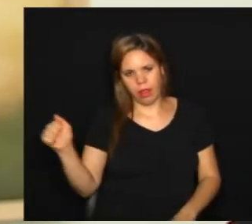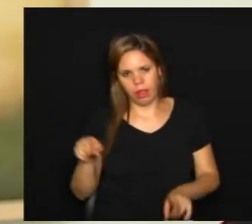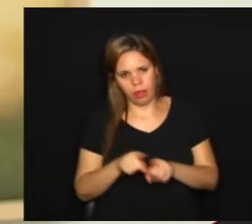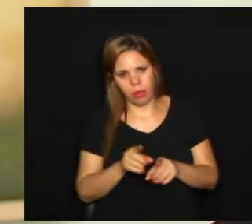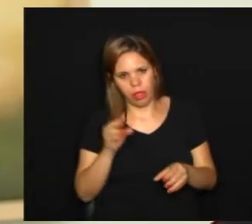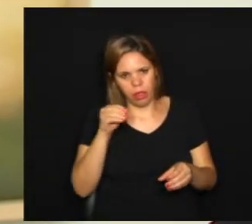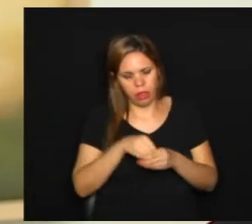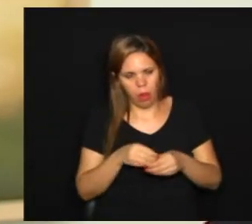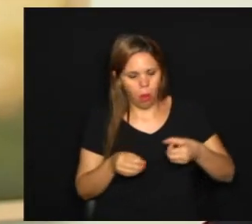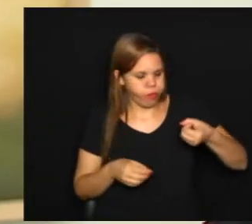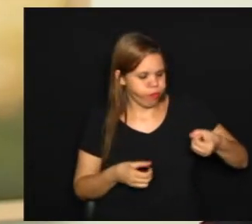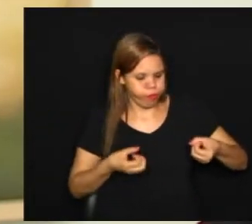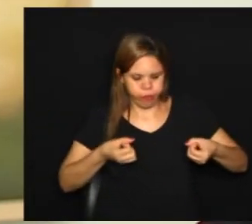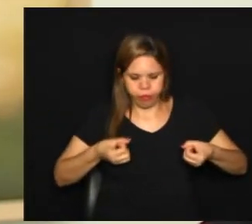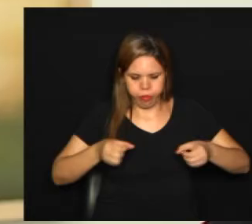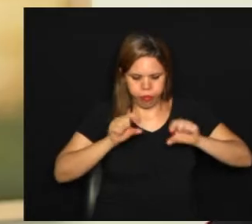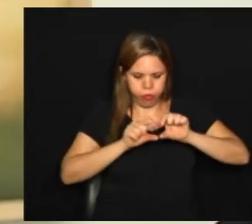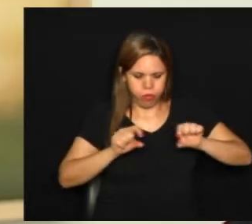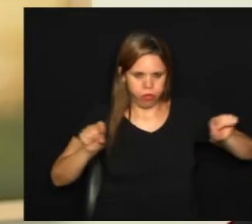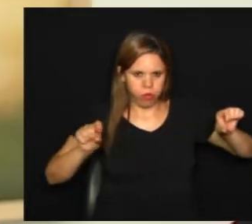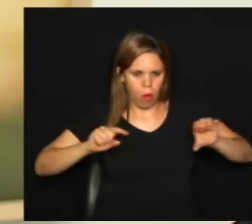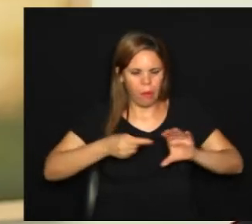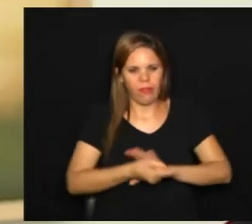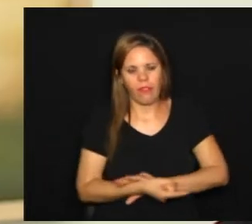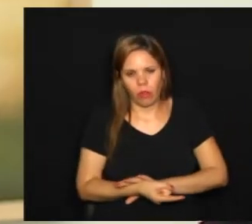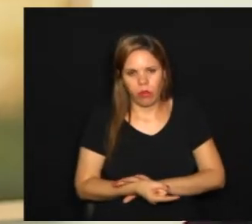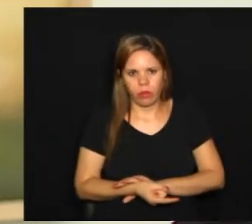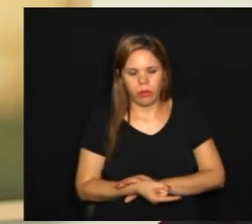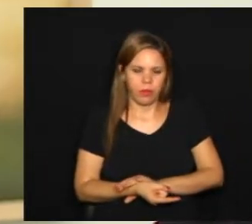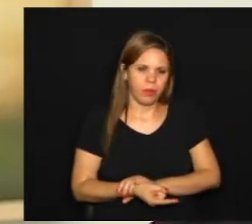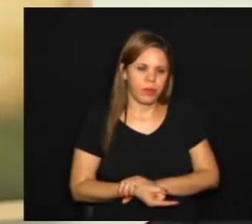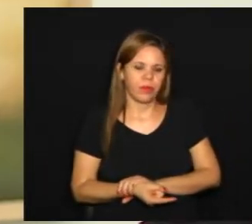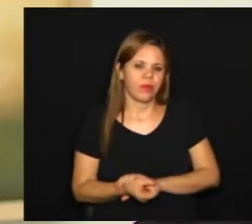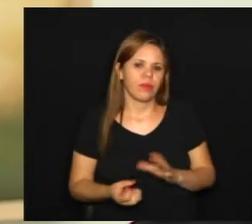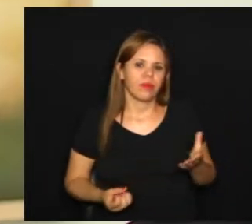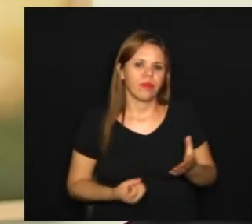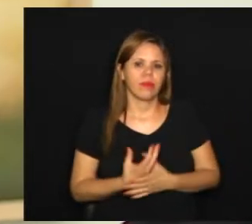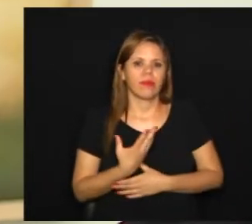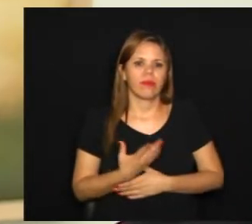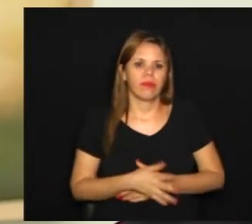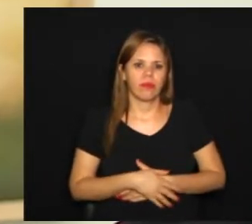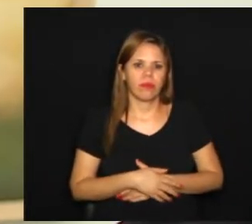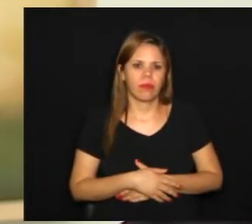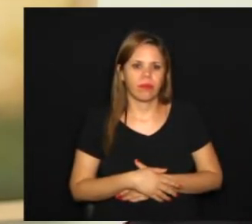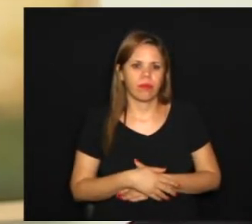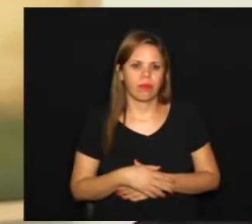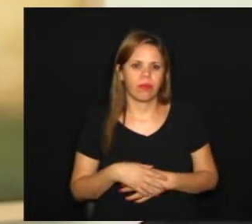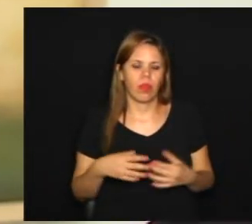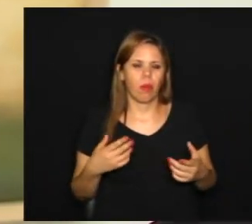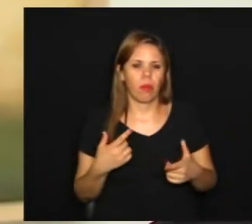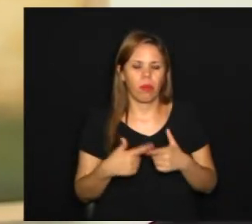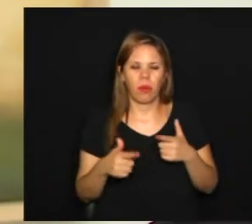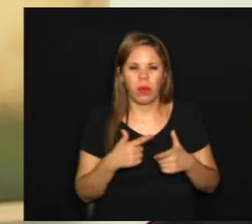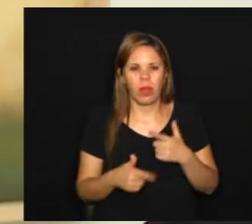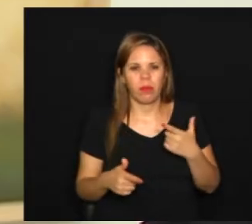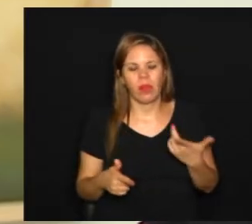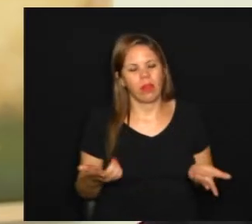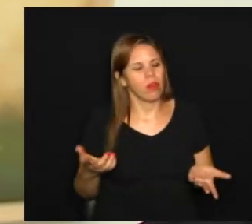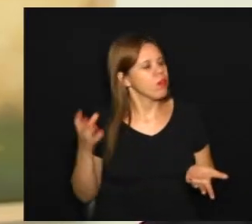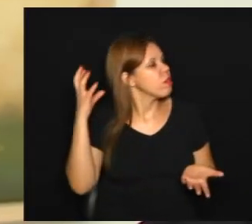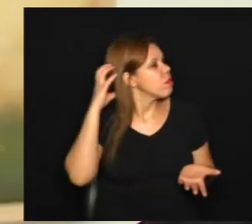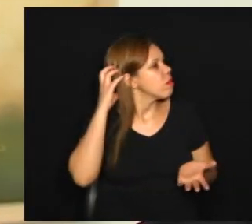de um coágulo dentro de um vaso sanguíneo. Esse coágulo pode ser dentro de uma veia ou de uma artéria. O que a gente vê mais